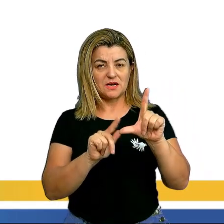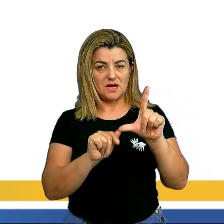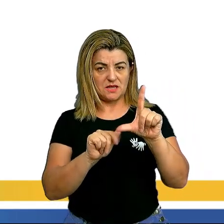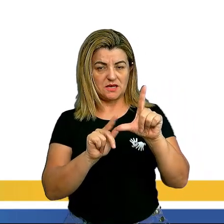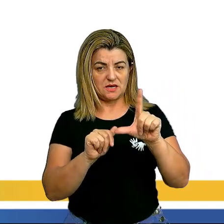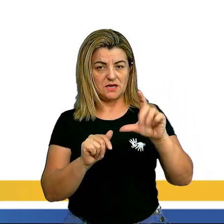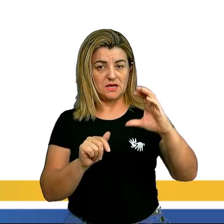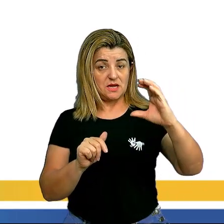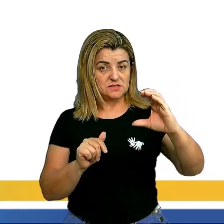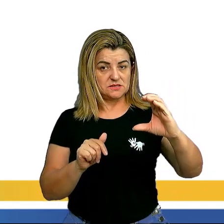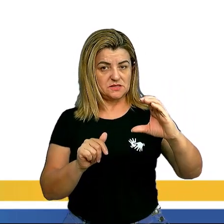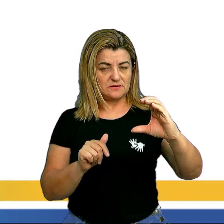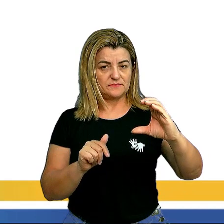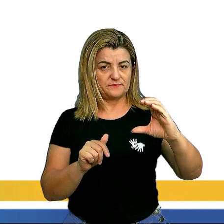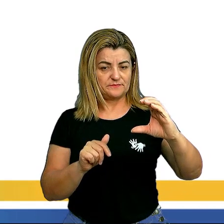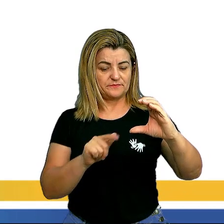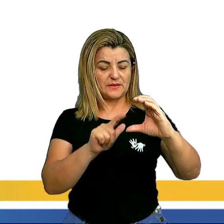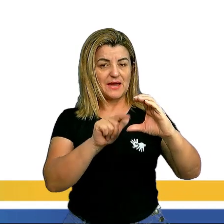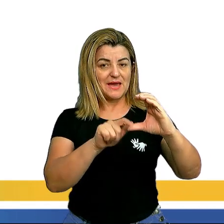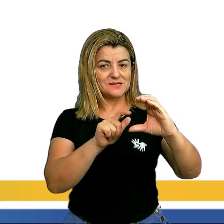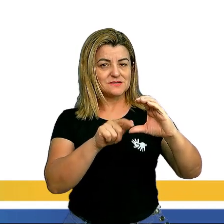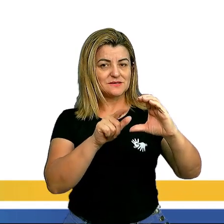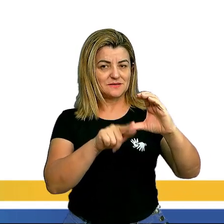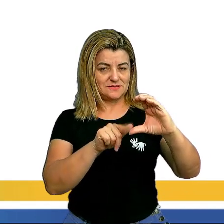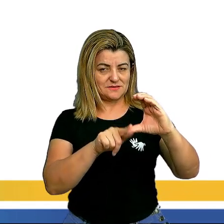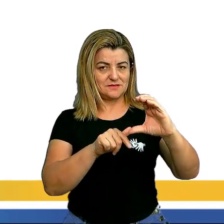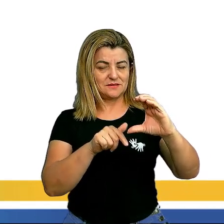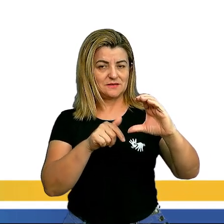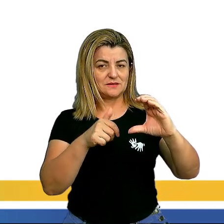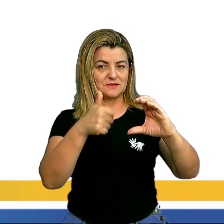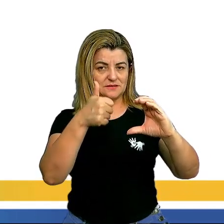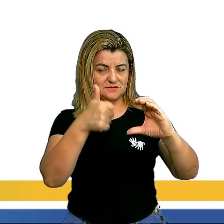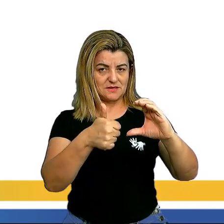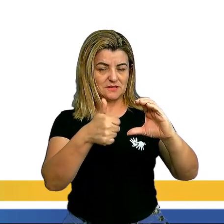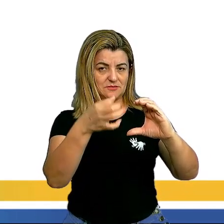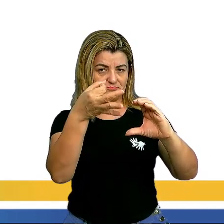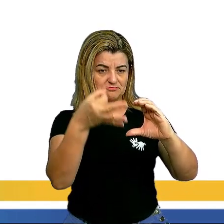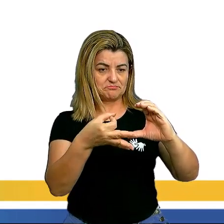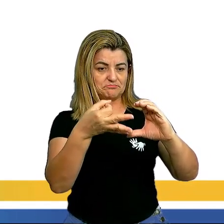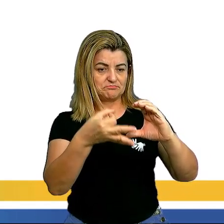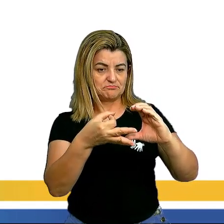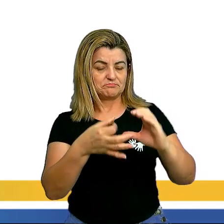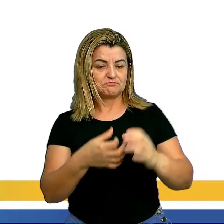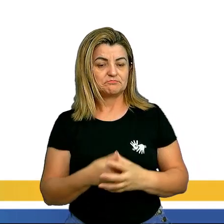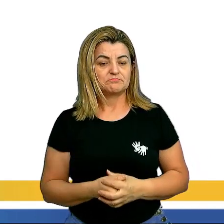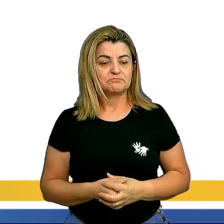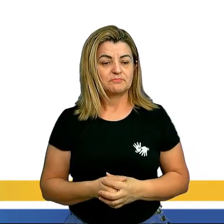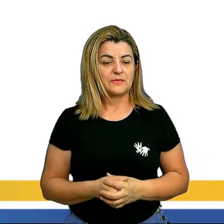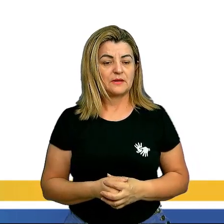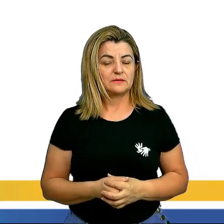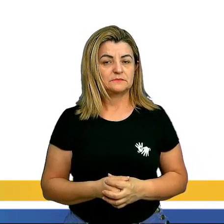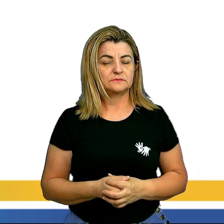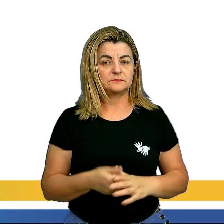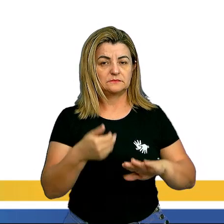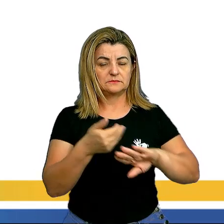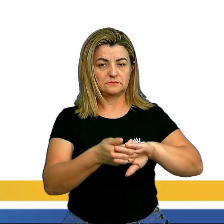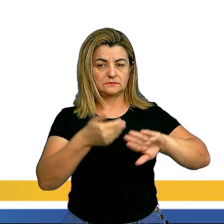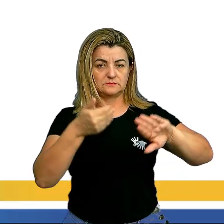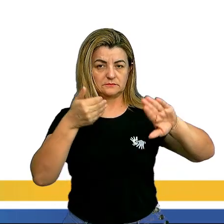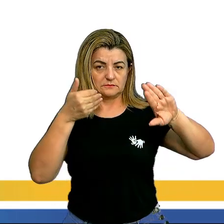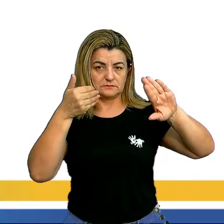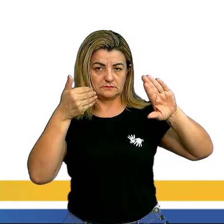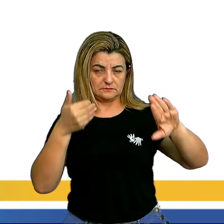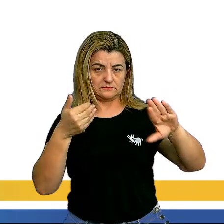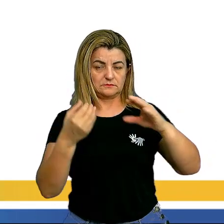tá? D1 ocorre em duas populações que foram separadas, por